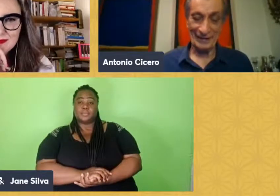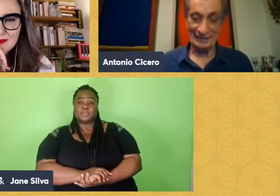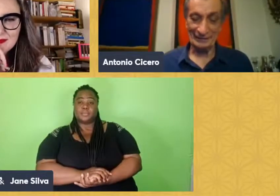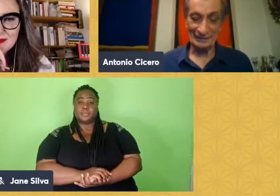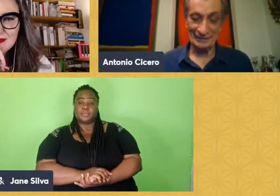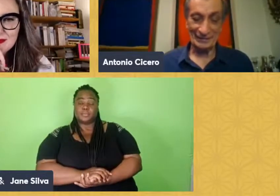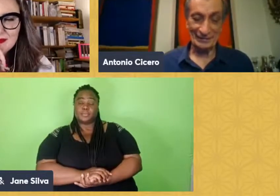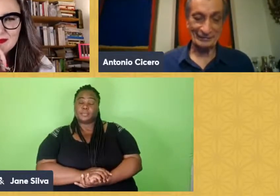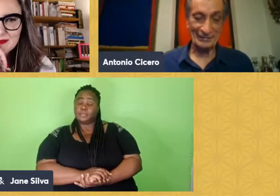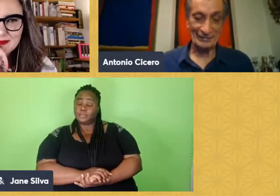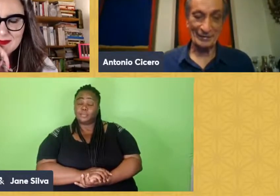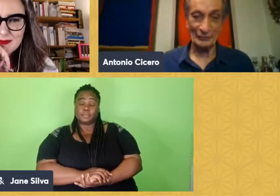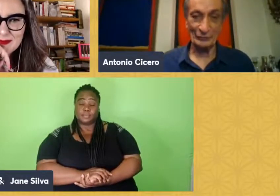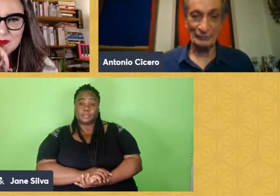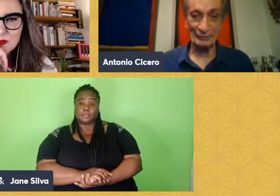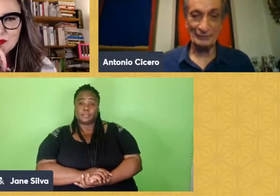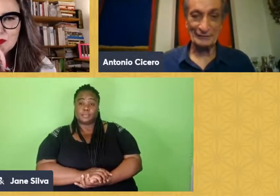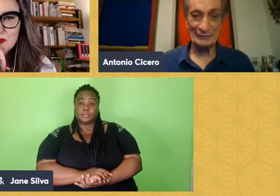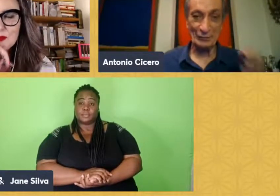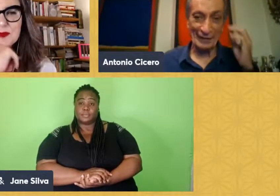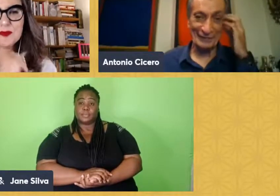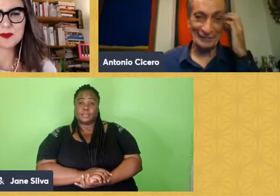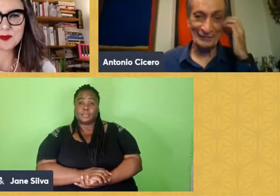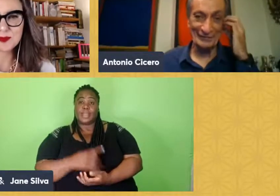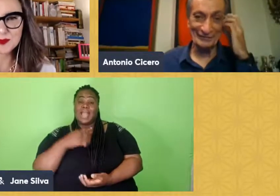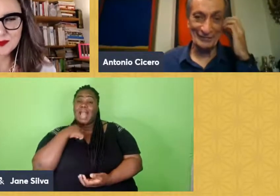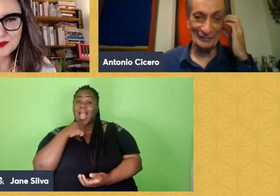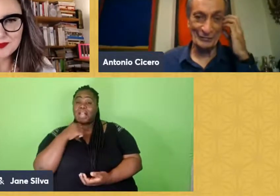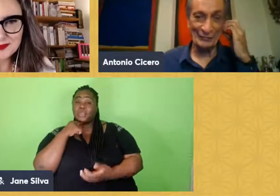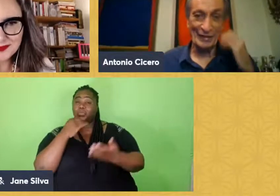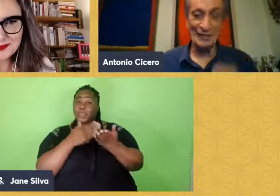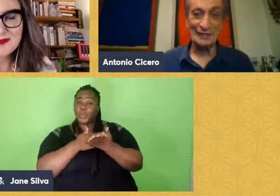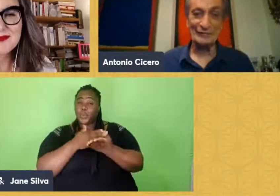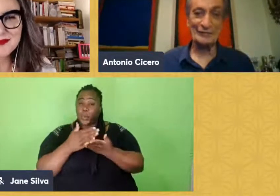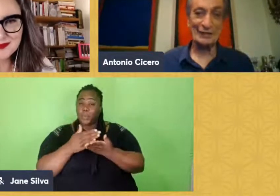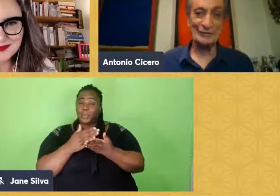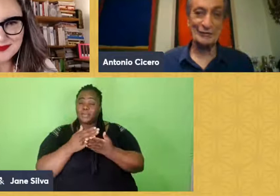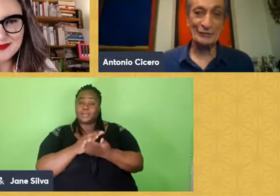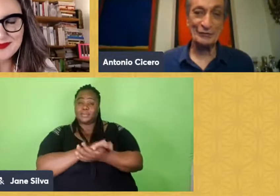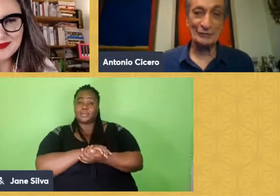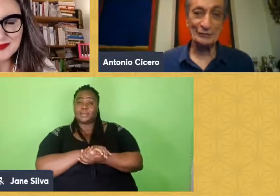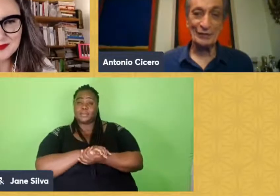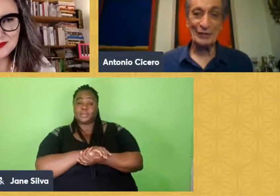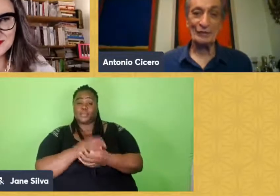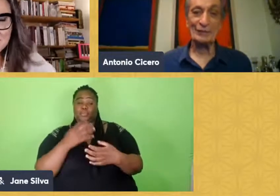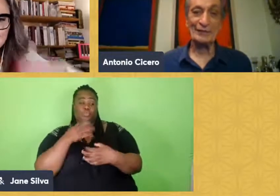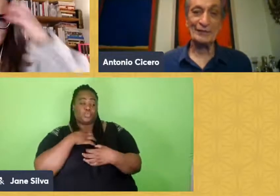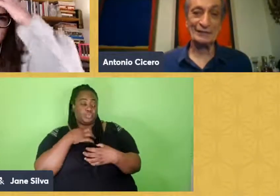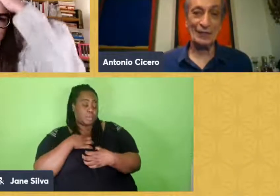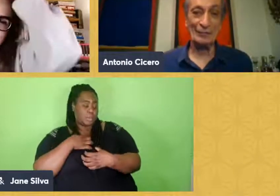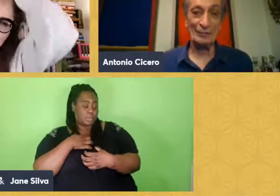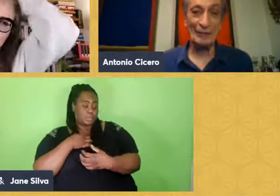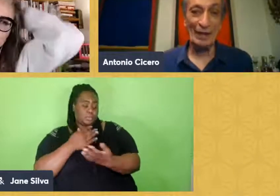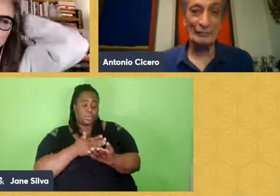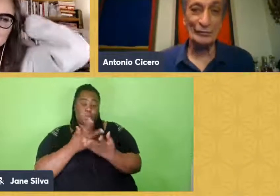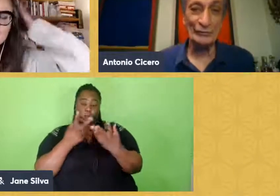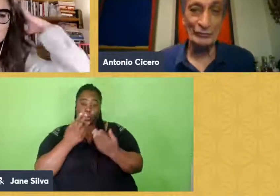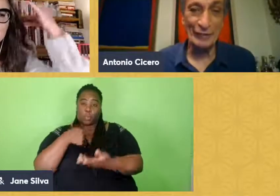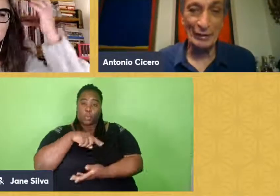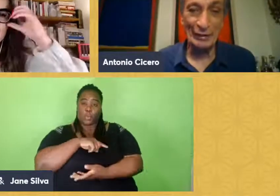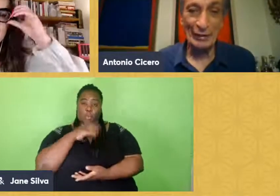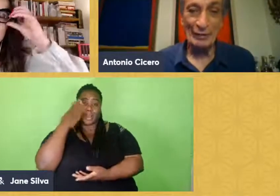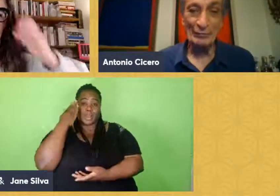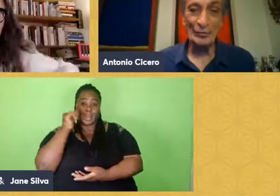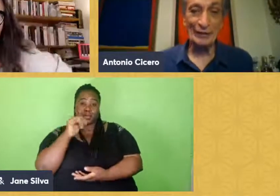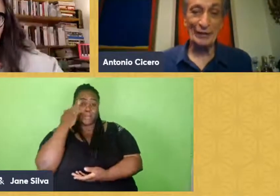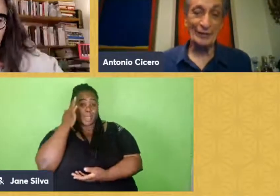Sempre há. A dúvida, você começa com a dúvida. No certo sentido, como a gente sabe, a